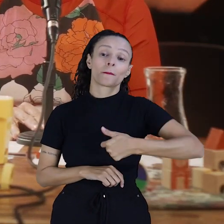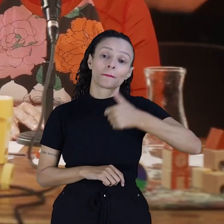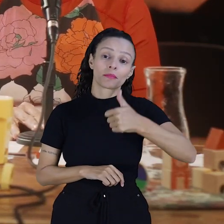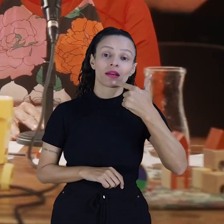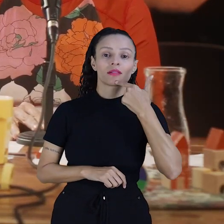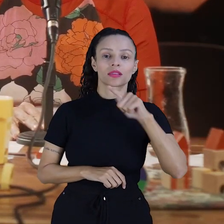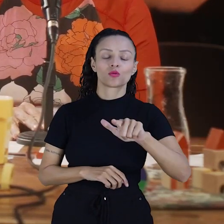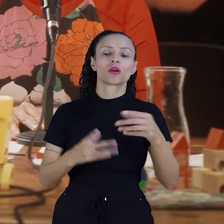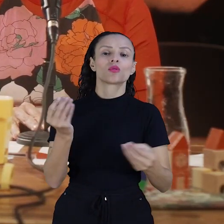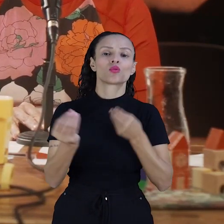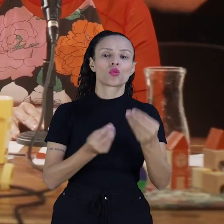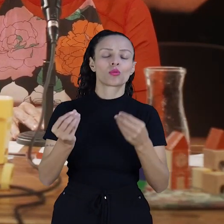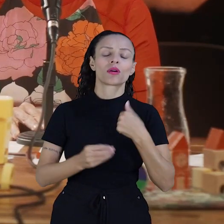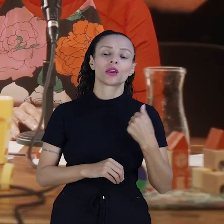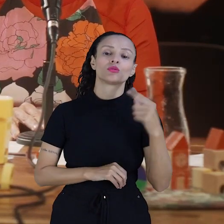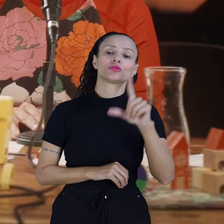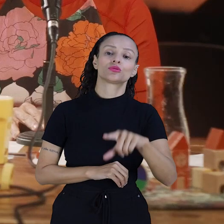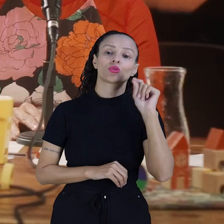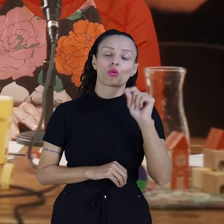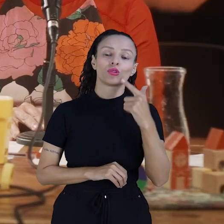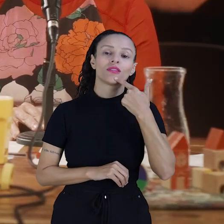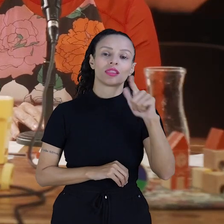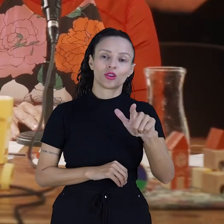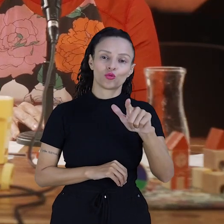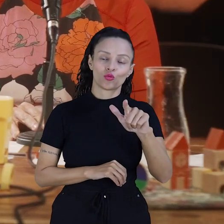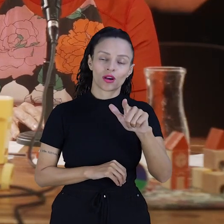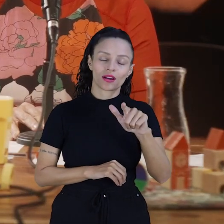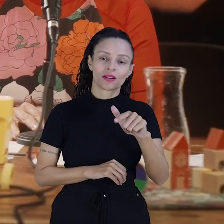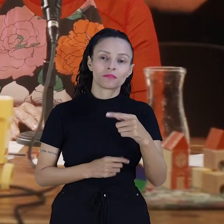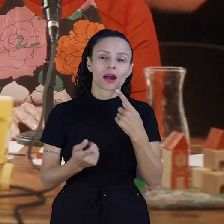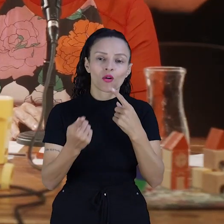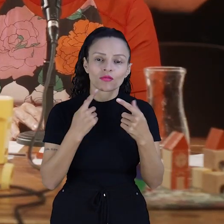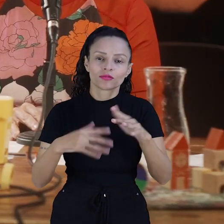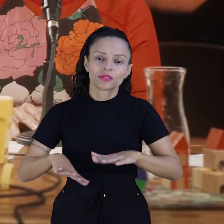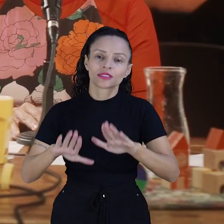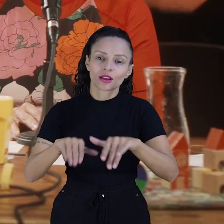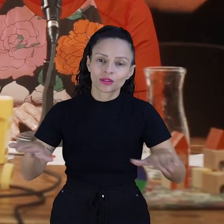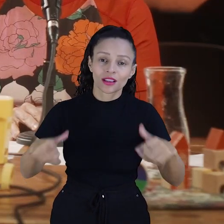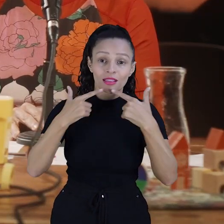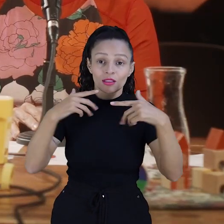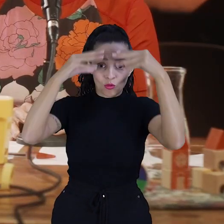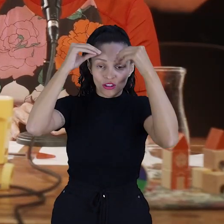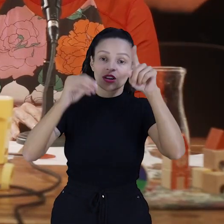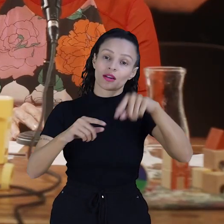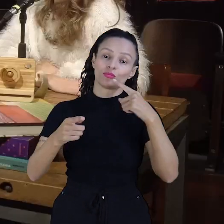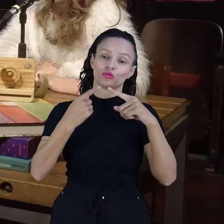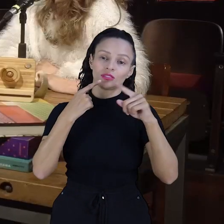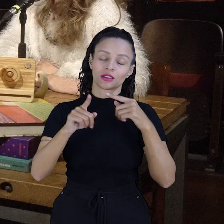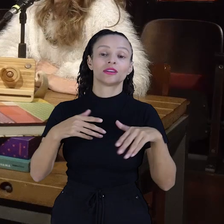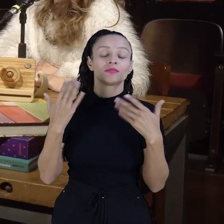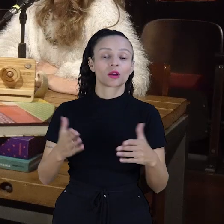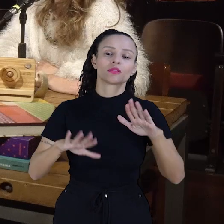nossa primeira língua. Como que eu escolho a língua para falar com as crianças? A linguagem é a